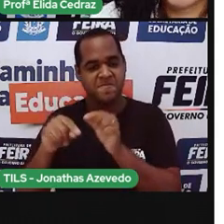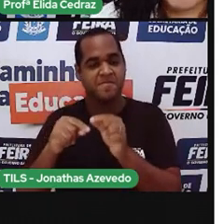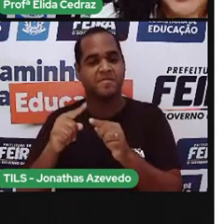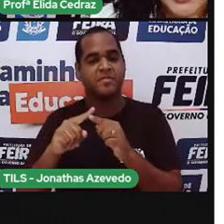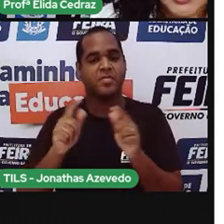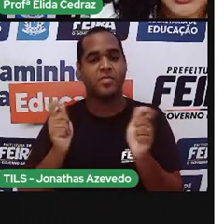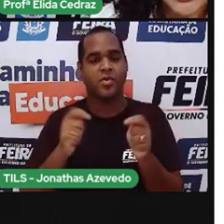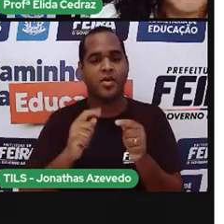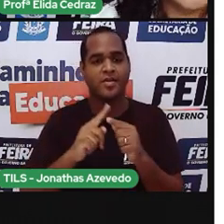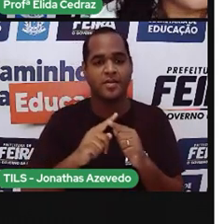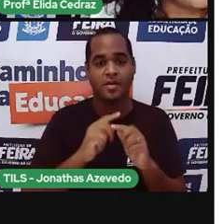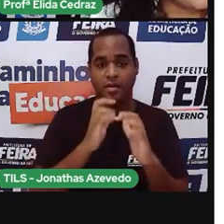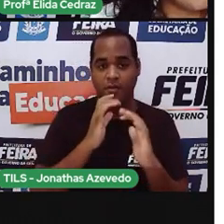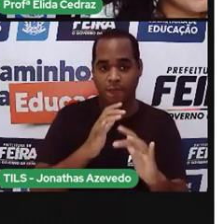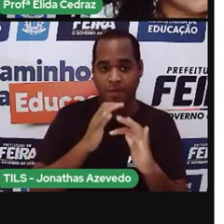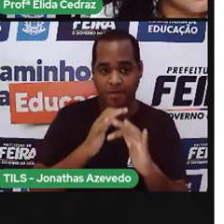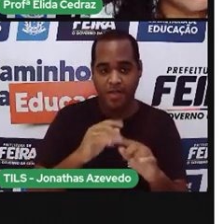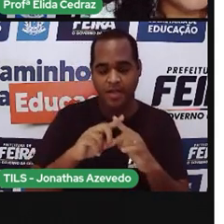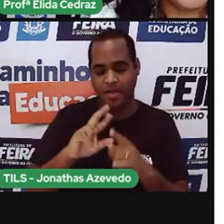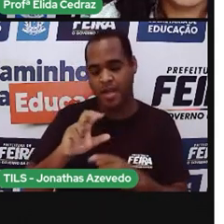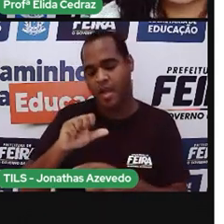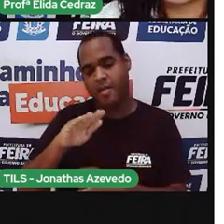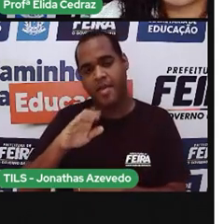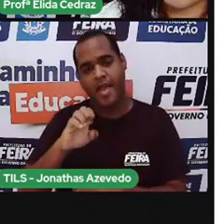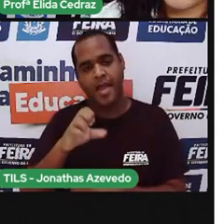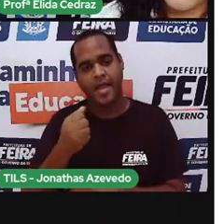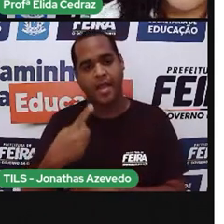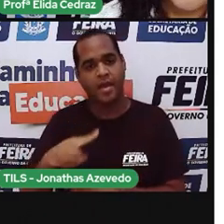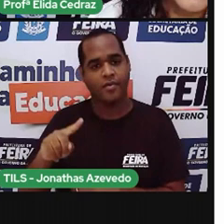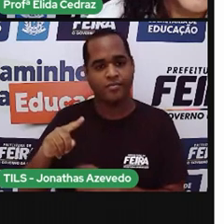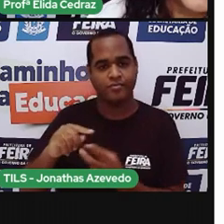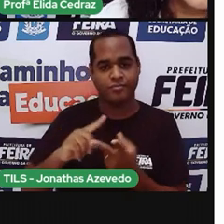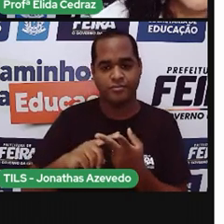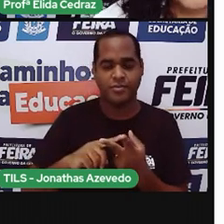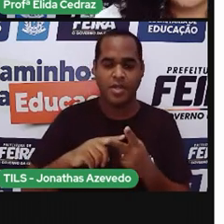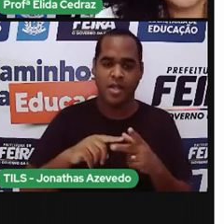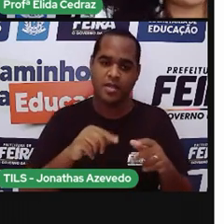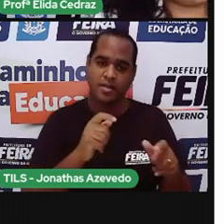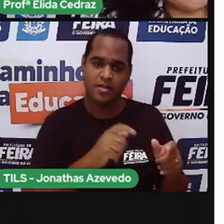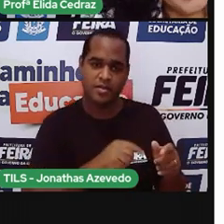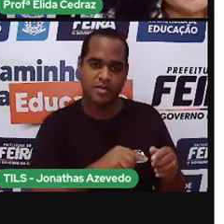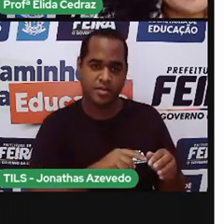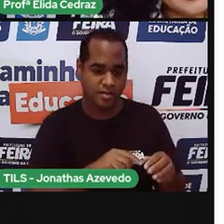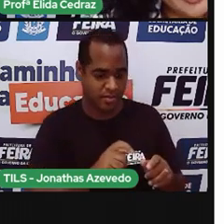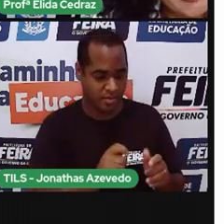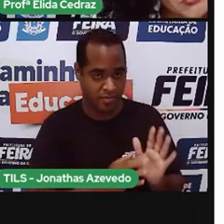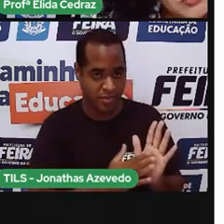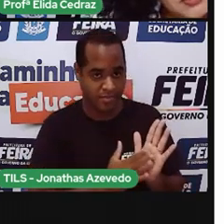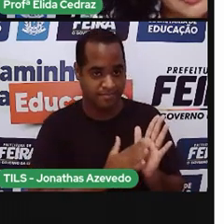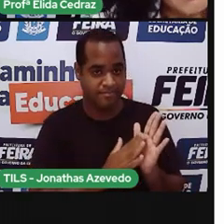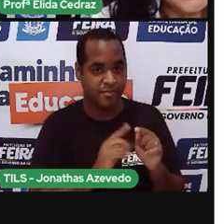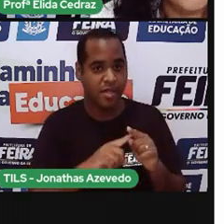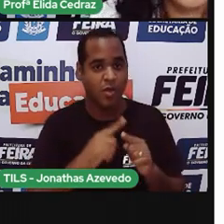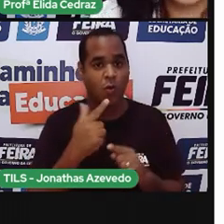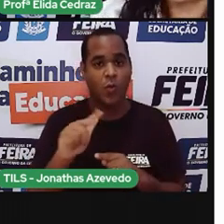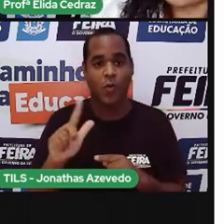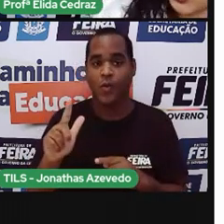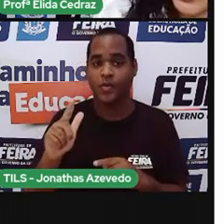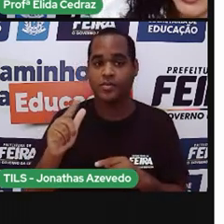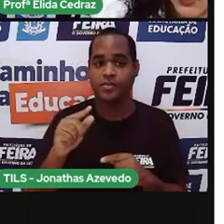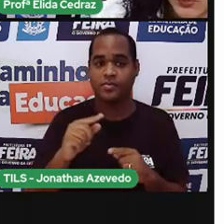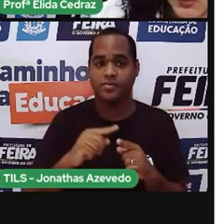e Fire to rabecão tamborim e tem um que não aparece na música